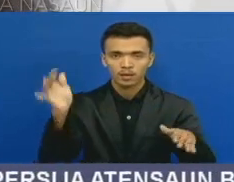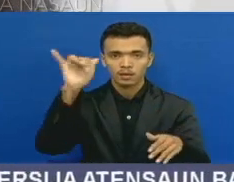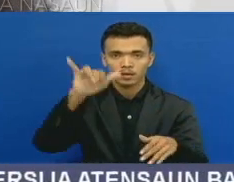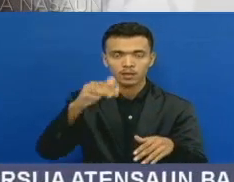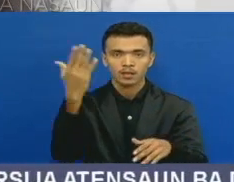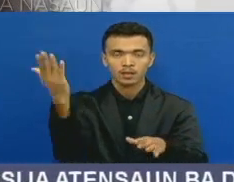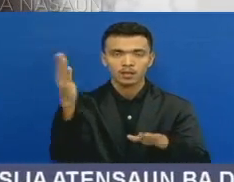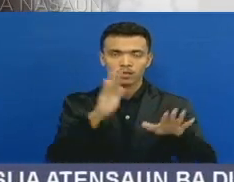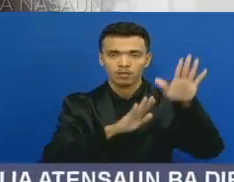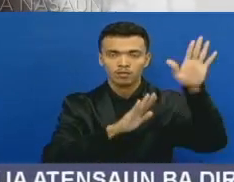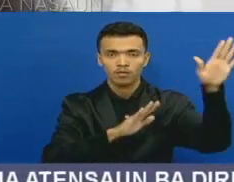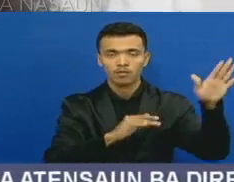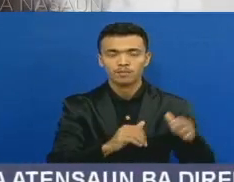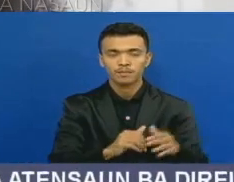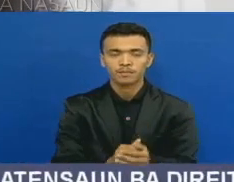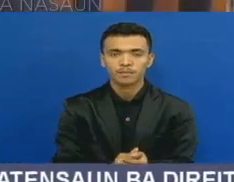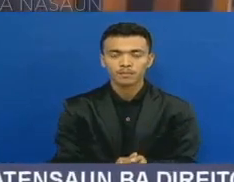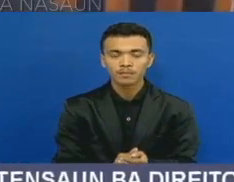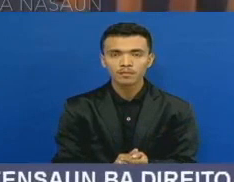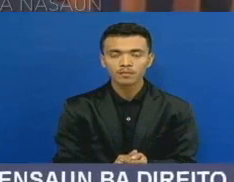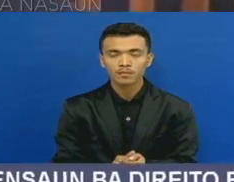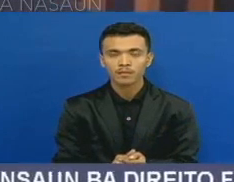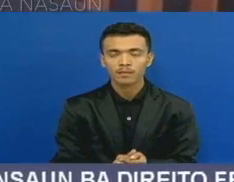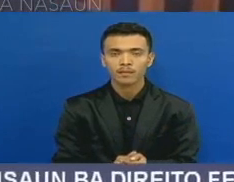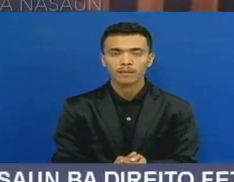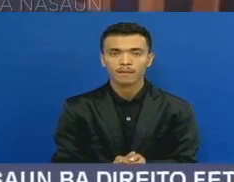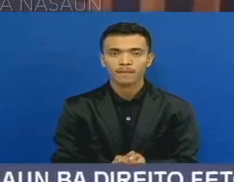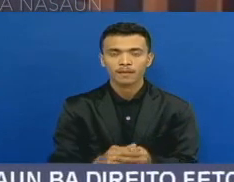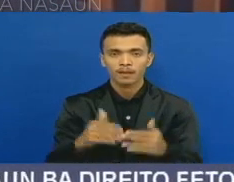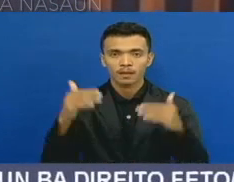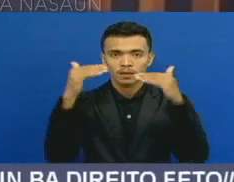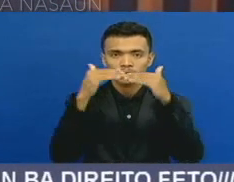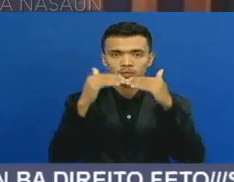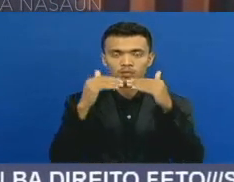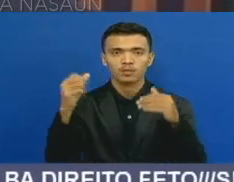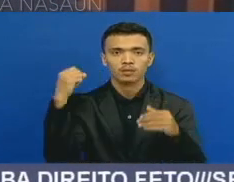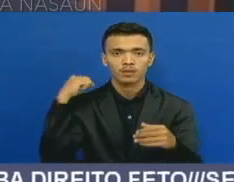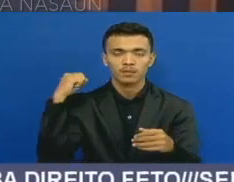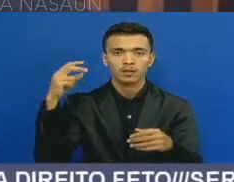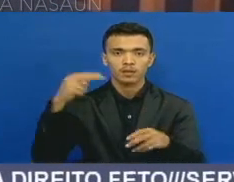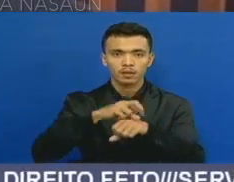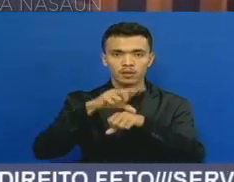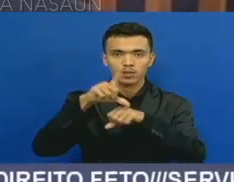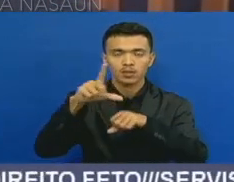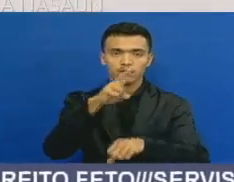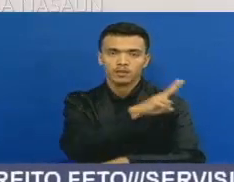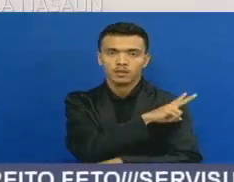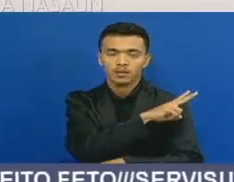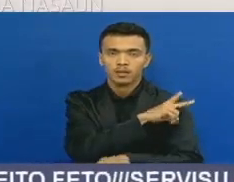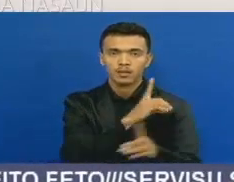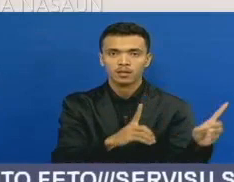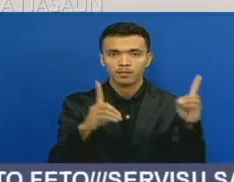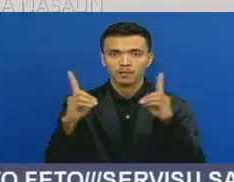de bem, a bele cobre hotu. Entretanto, a avaliação campanha nacional vacina integrado ne